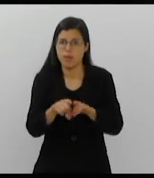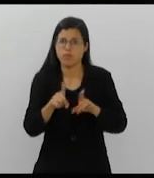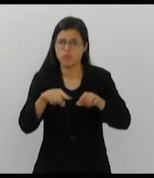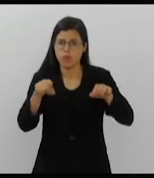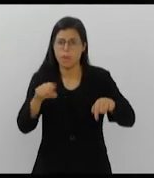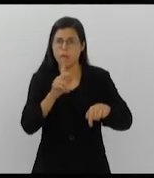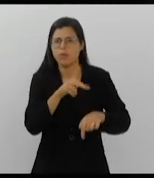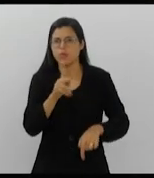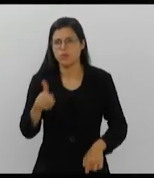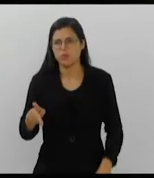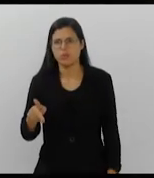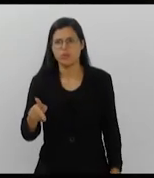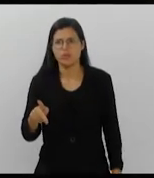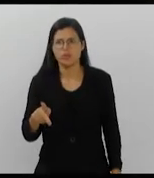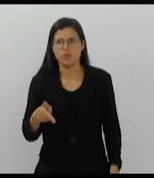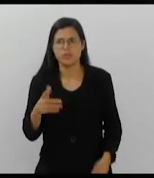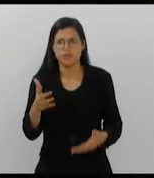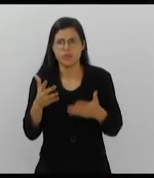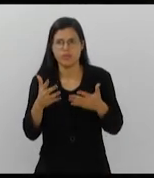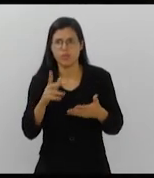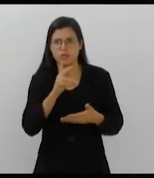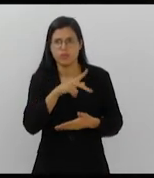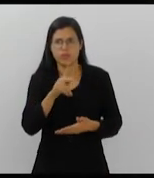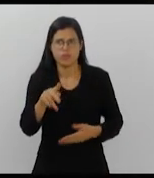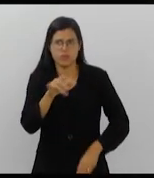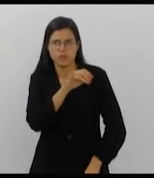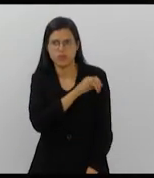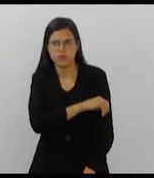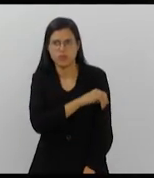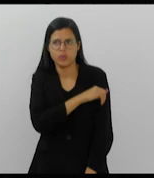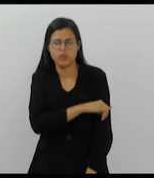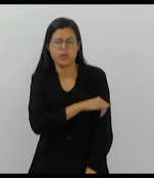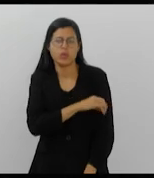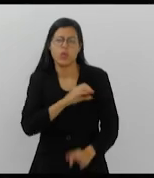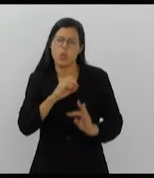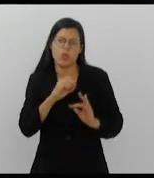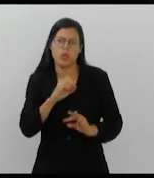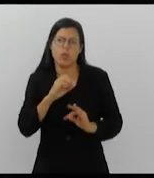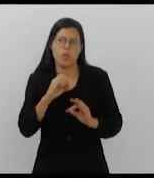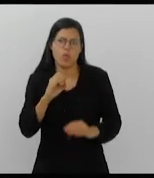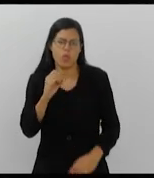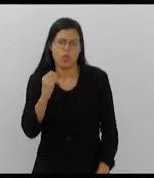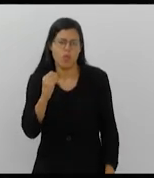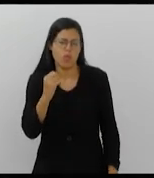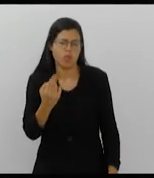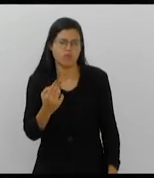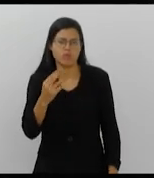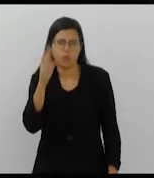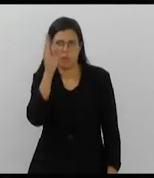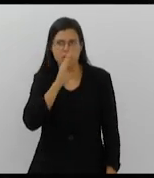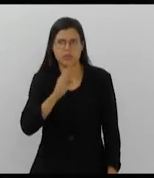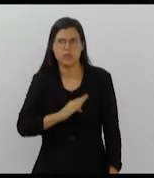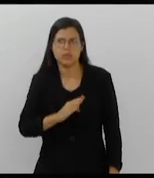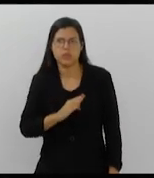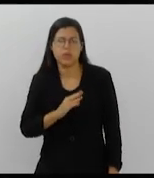eu que os professores do Rio de Janeiro, não de todo o Brasil, fossem tão bem remunerados como eu